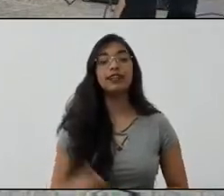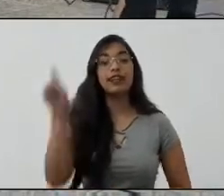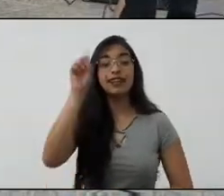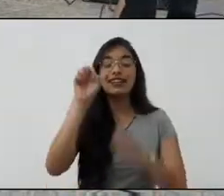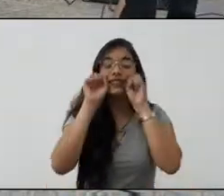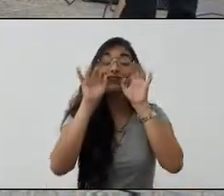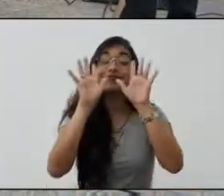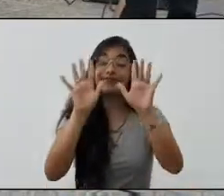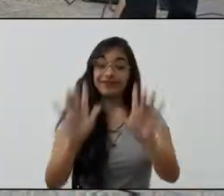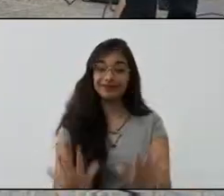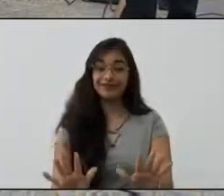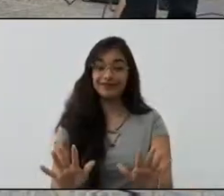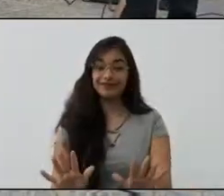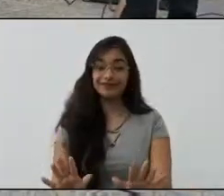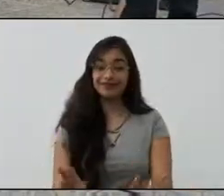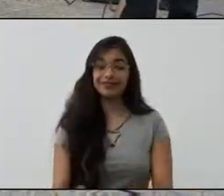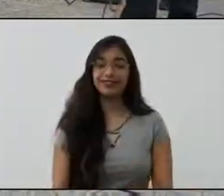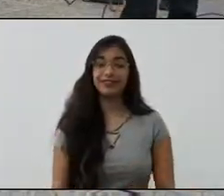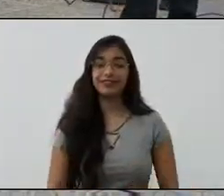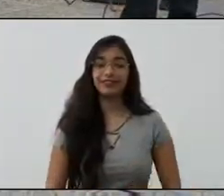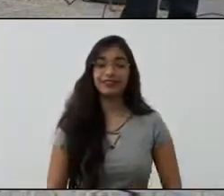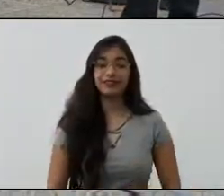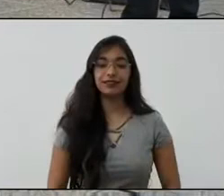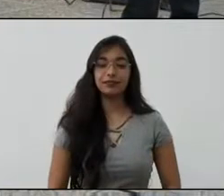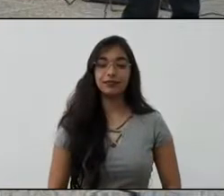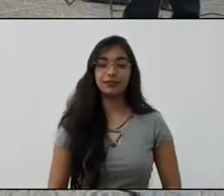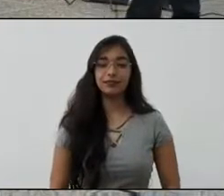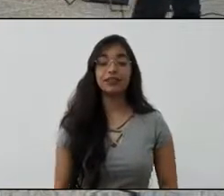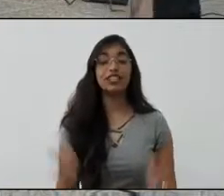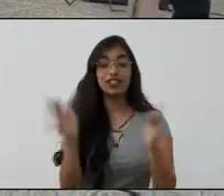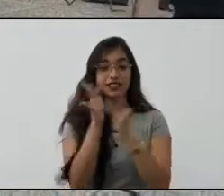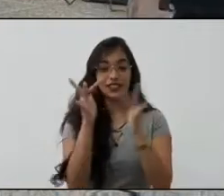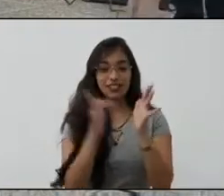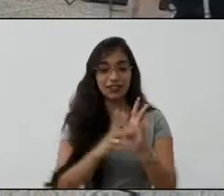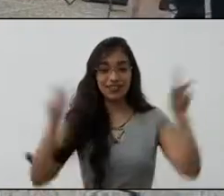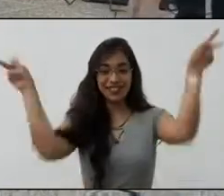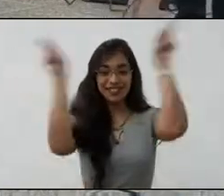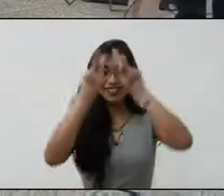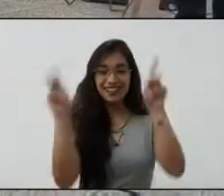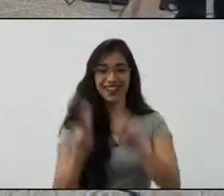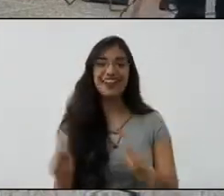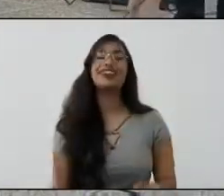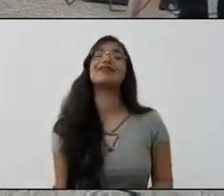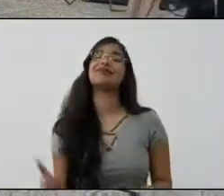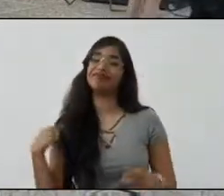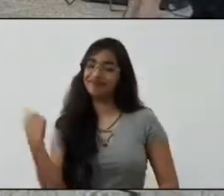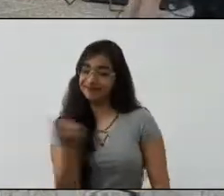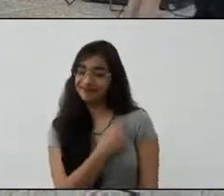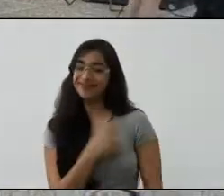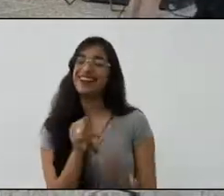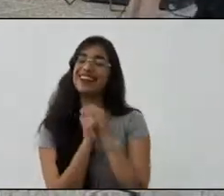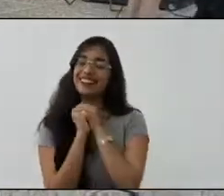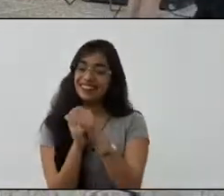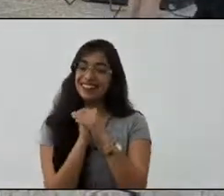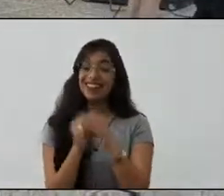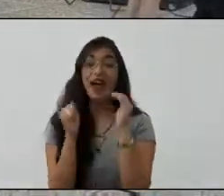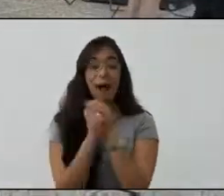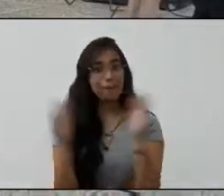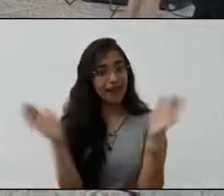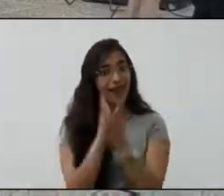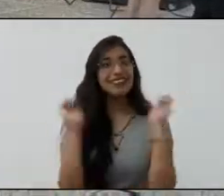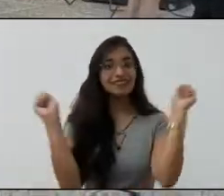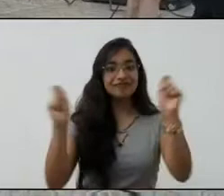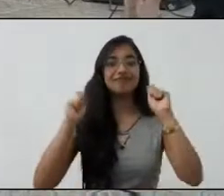Deus os abençoe. Guarde isso no seu coração. Jesus é a nossa paz. Amém. Obrigado, pastor. Desculpe. Amém.